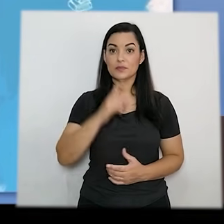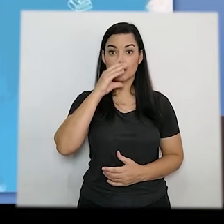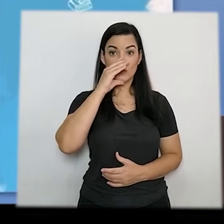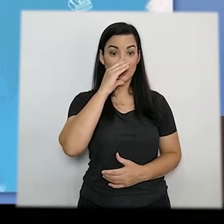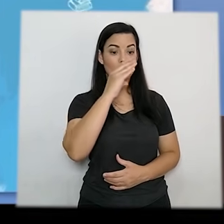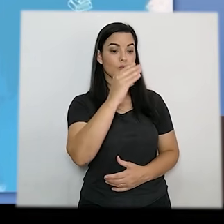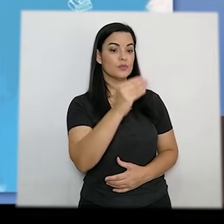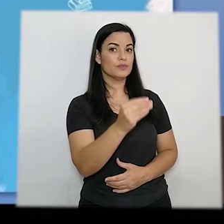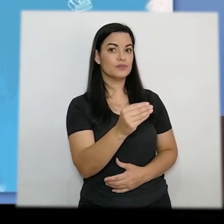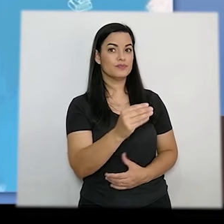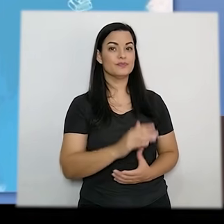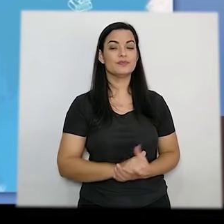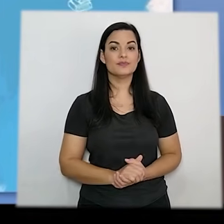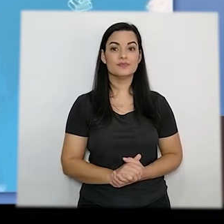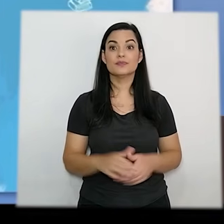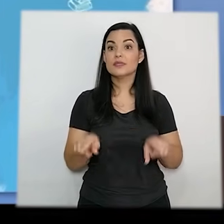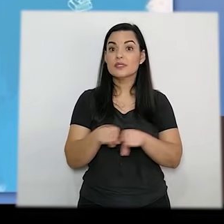tucano e gafanhoto.